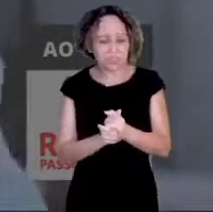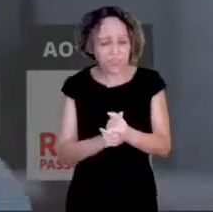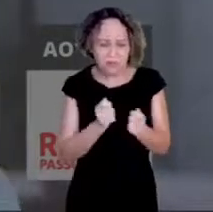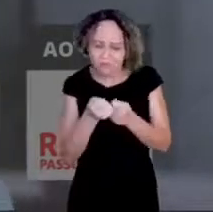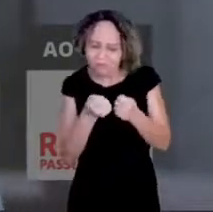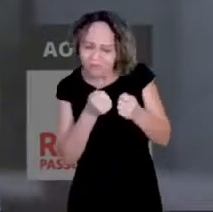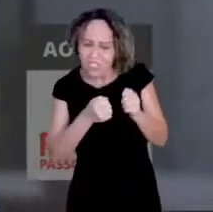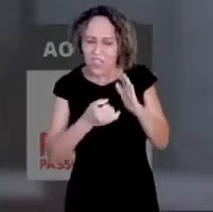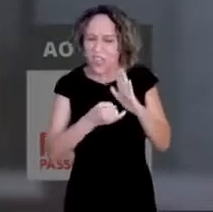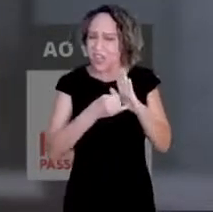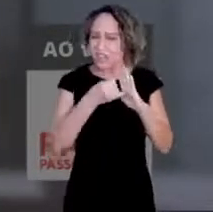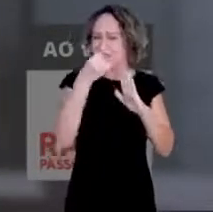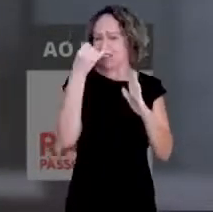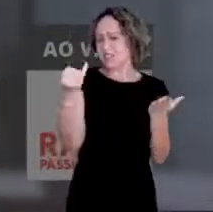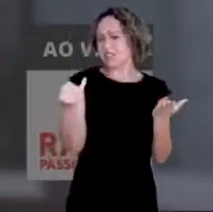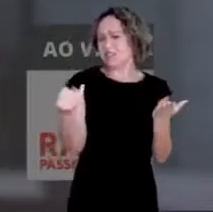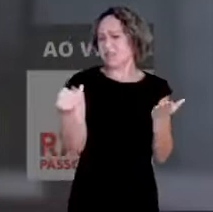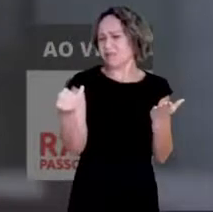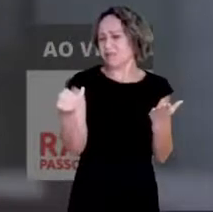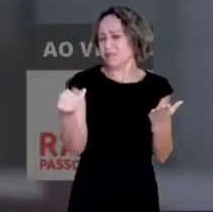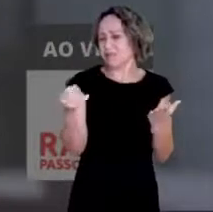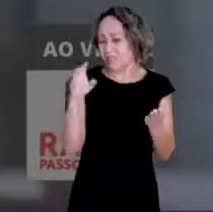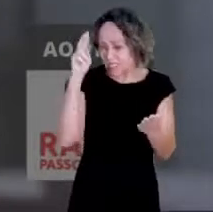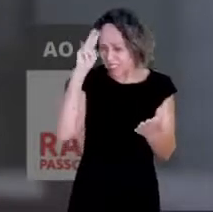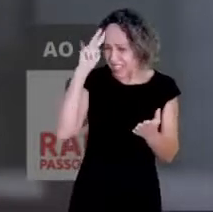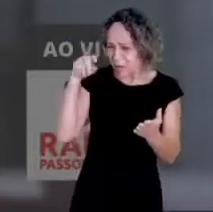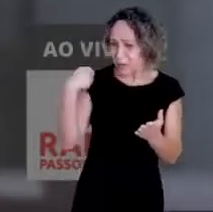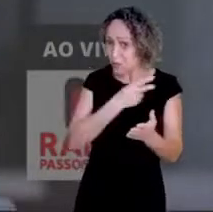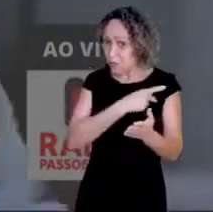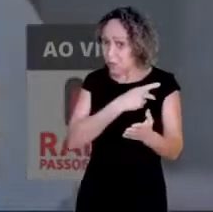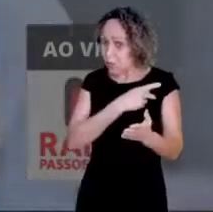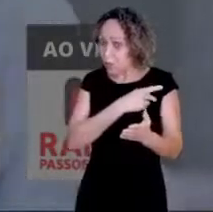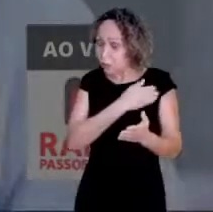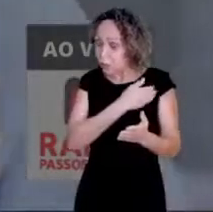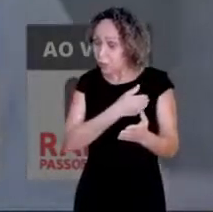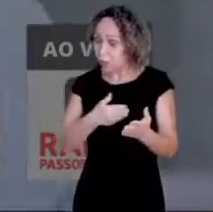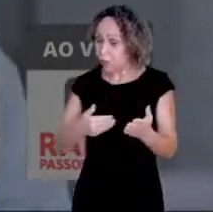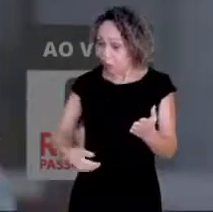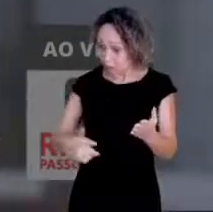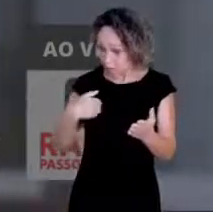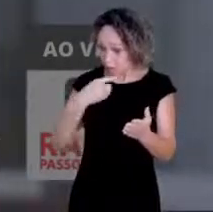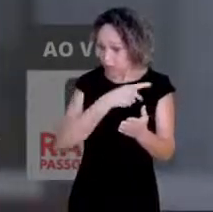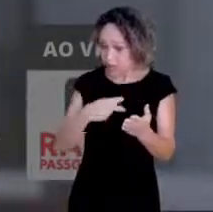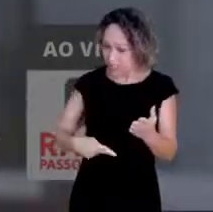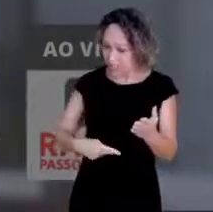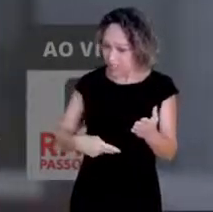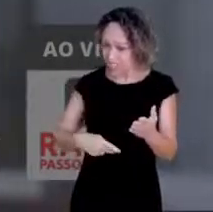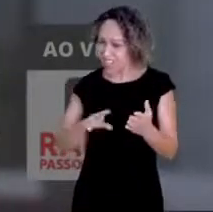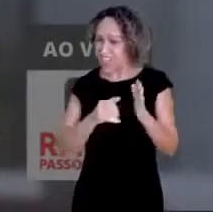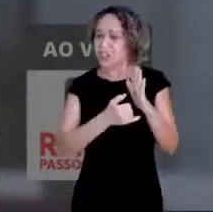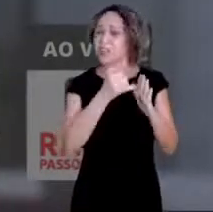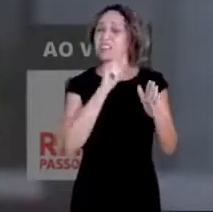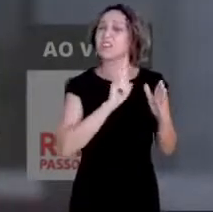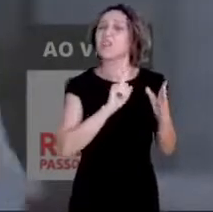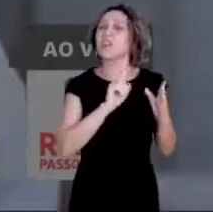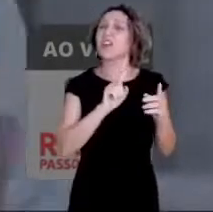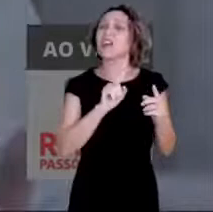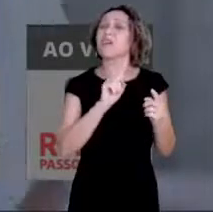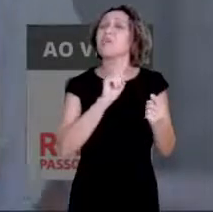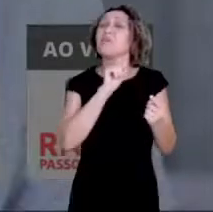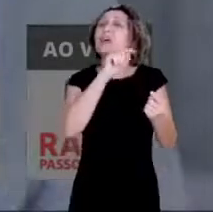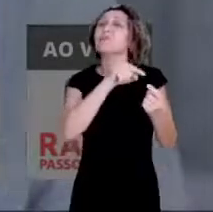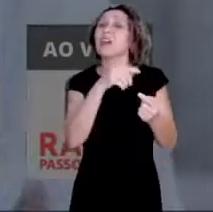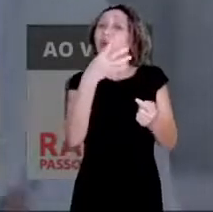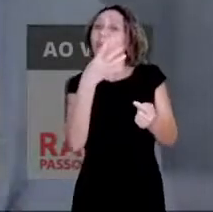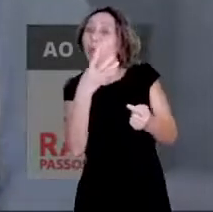o trabalhador não tenha direito? A gente vai ficar fazendo, sabe, o trabalhador trabalhar nesses aplicativos sem nenhum